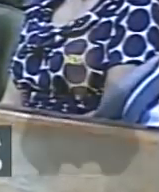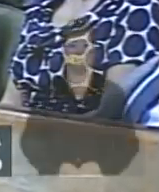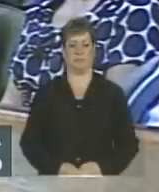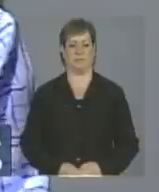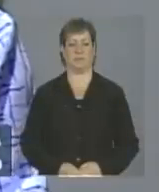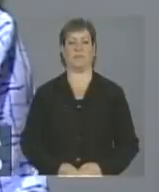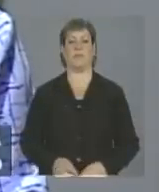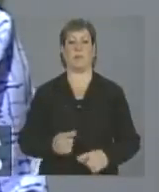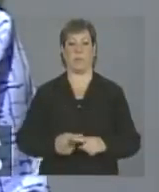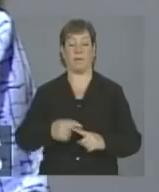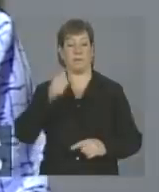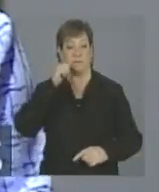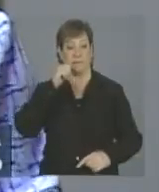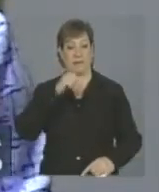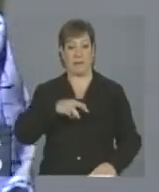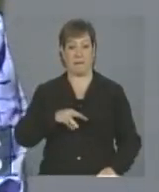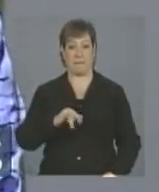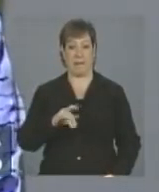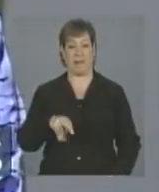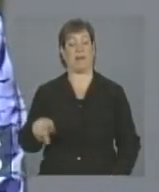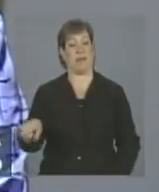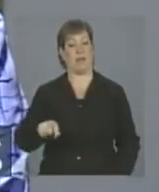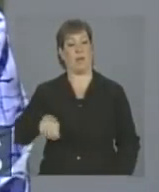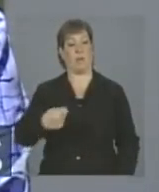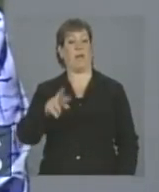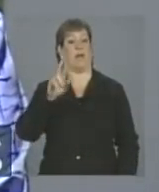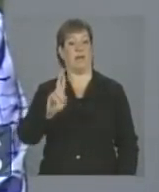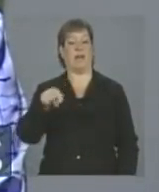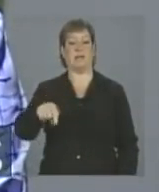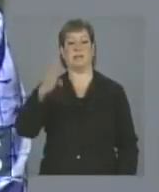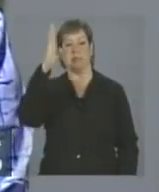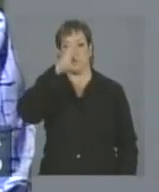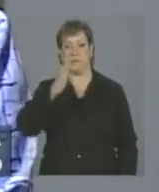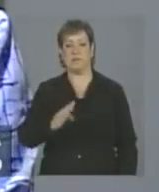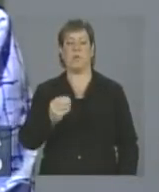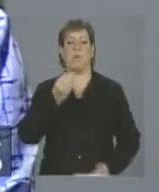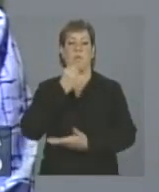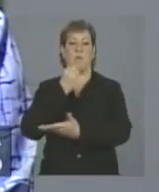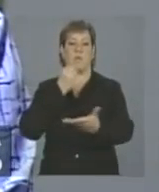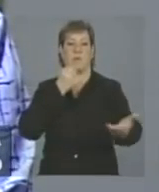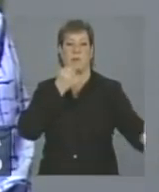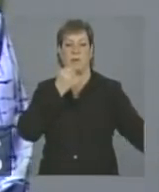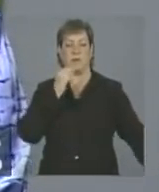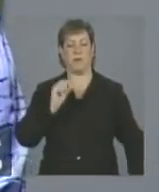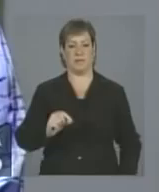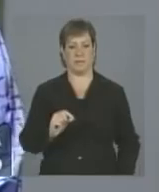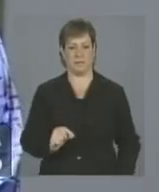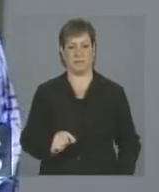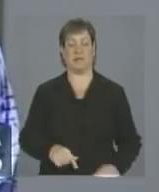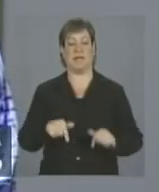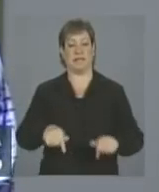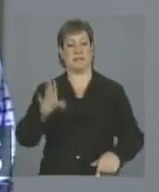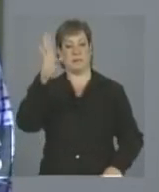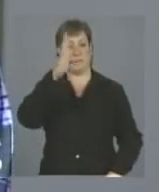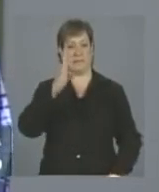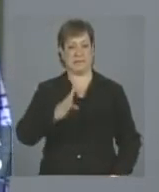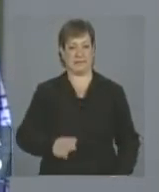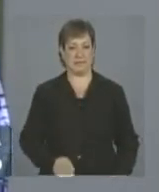Porque a Milena representa esse Brasil de oportunidades, esse Brasil que, de